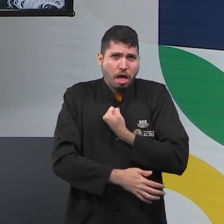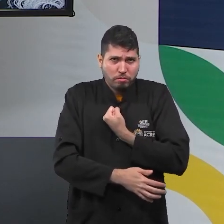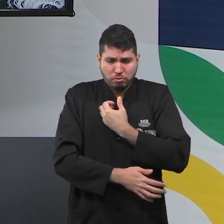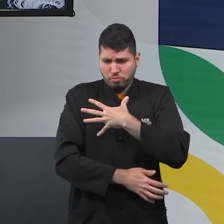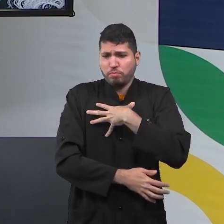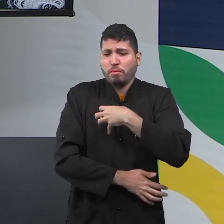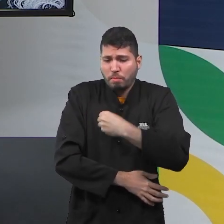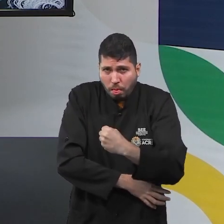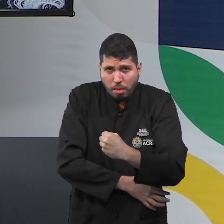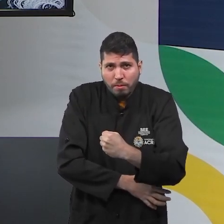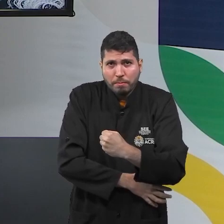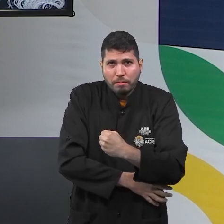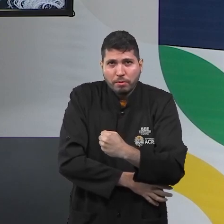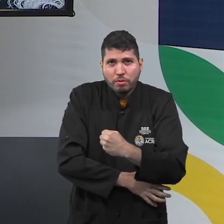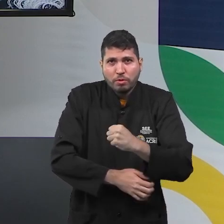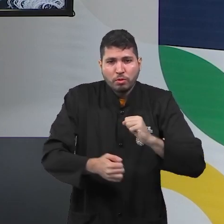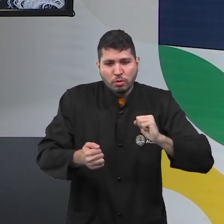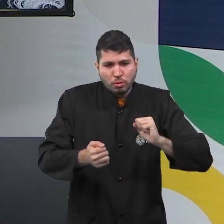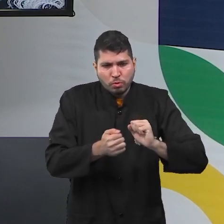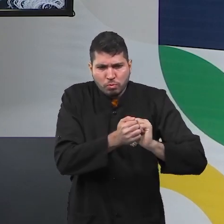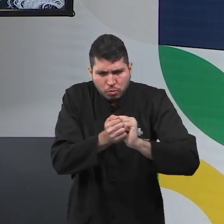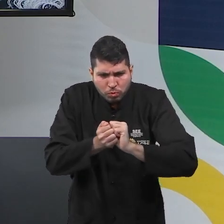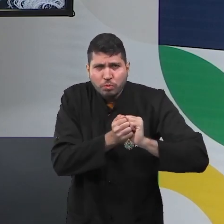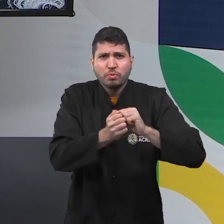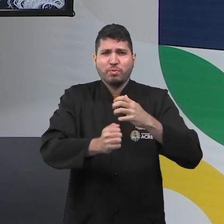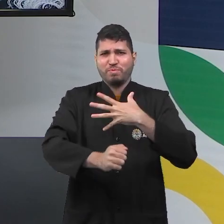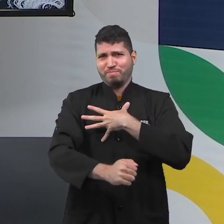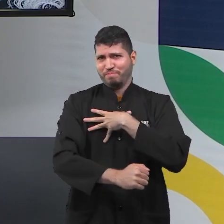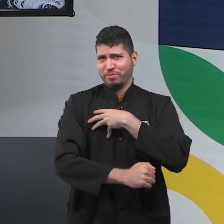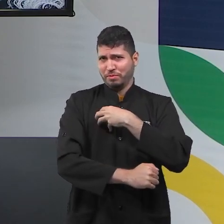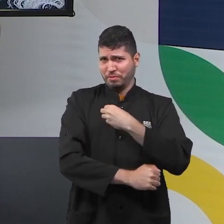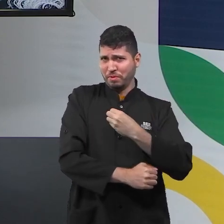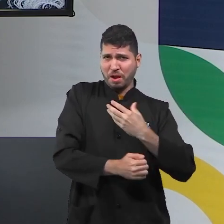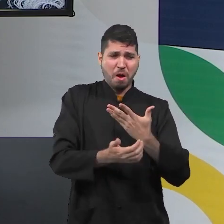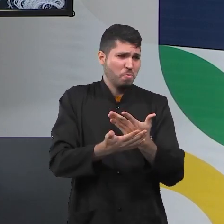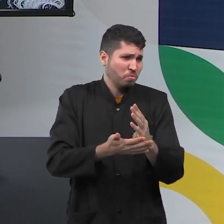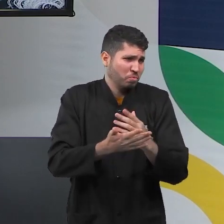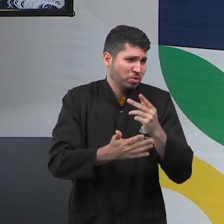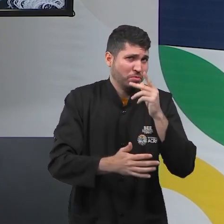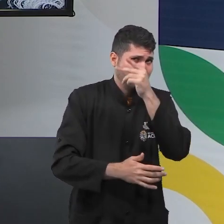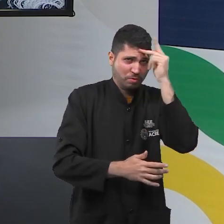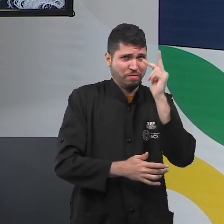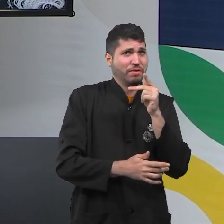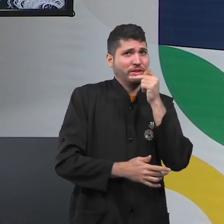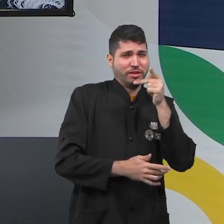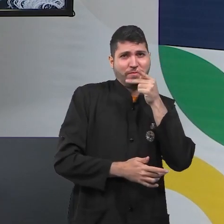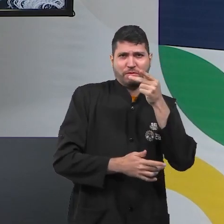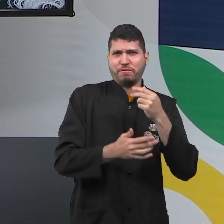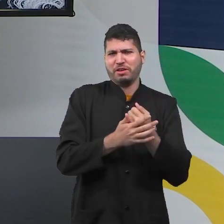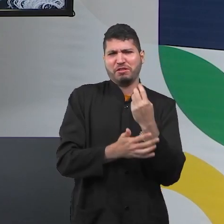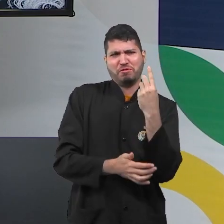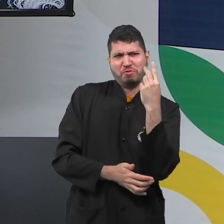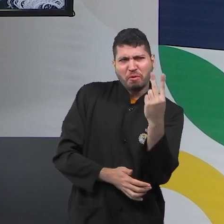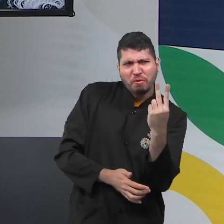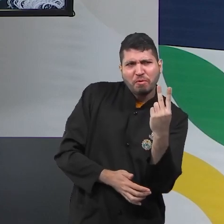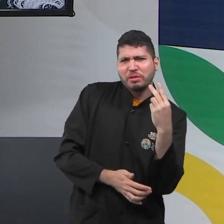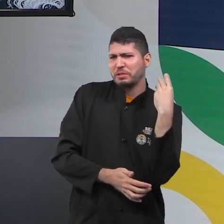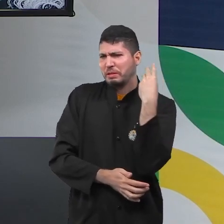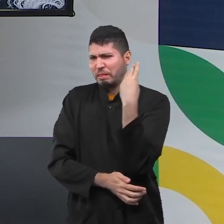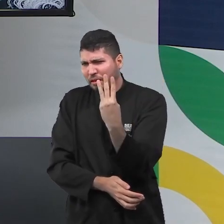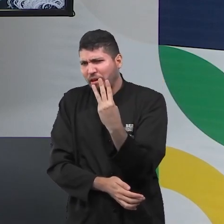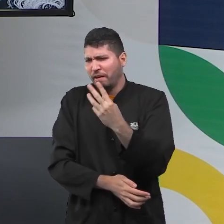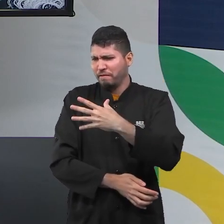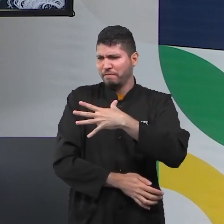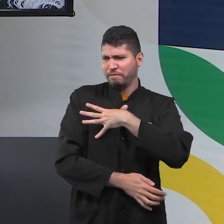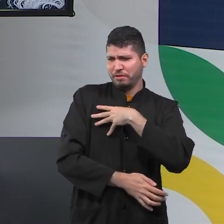matou juntamente com os filhos. Umas dizem que foi 2 filhos, outras dizem que foi 3. E ela se matou pelo